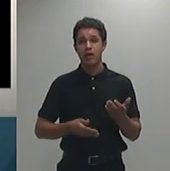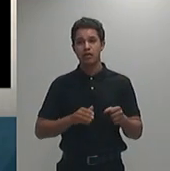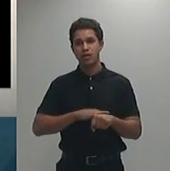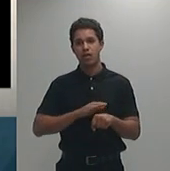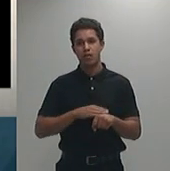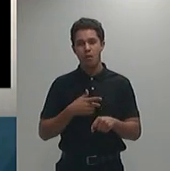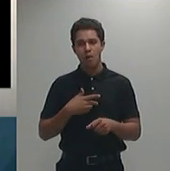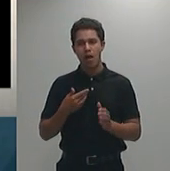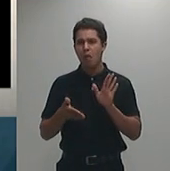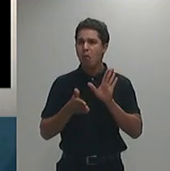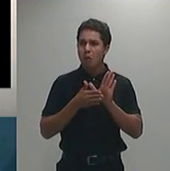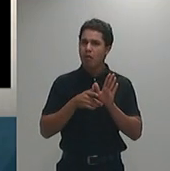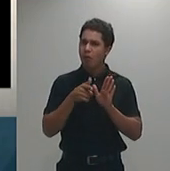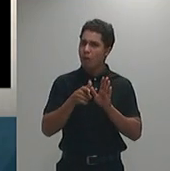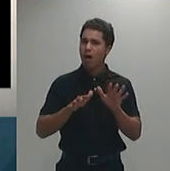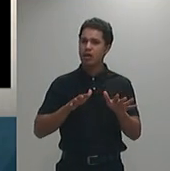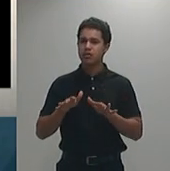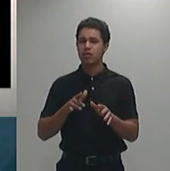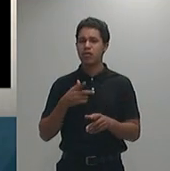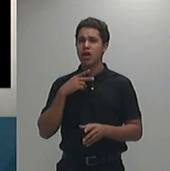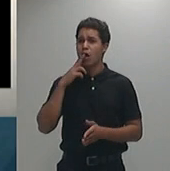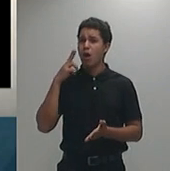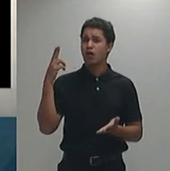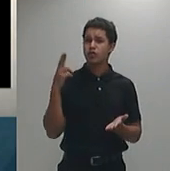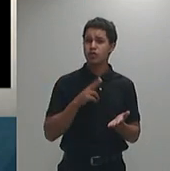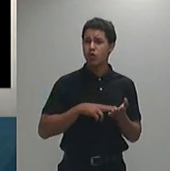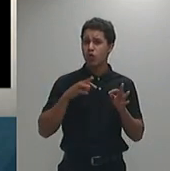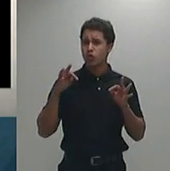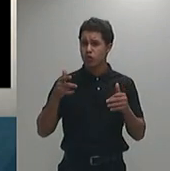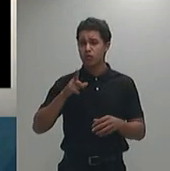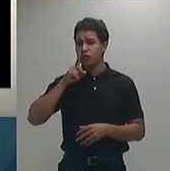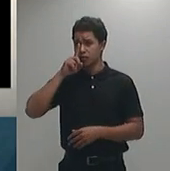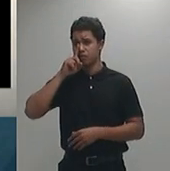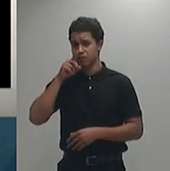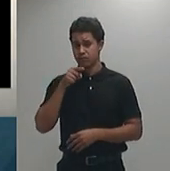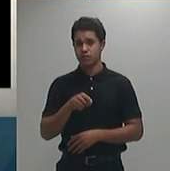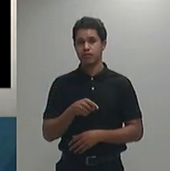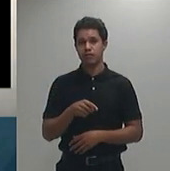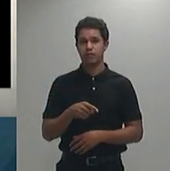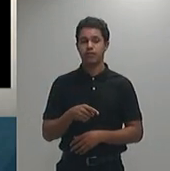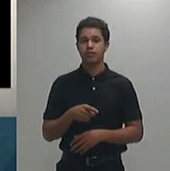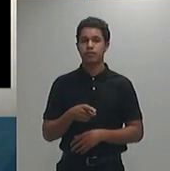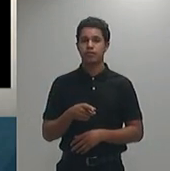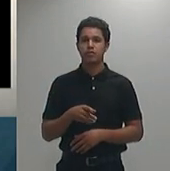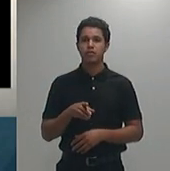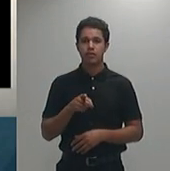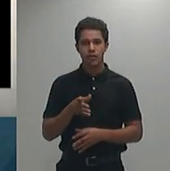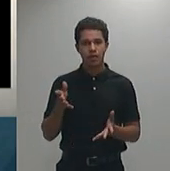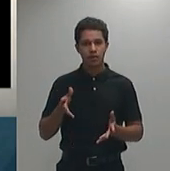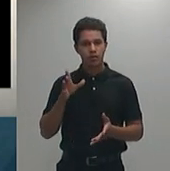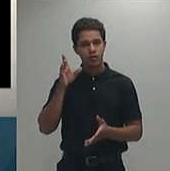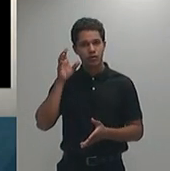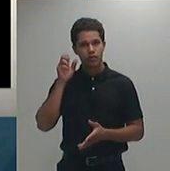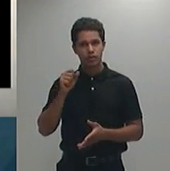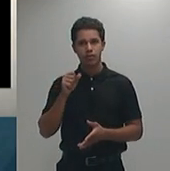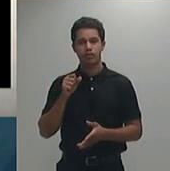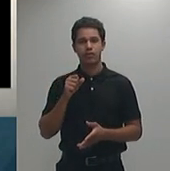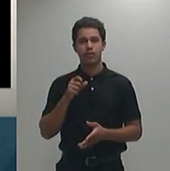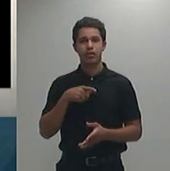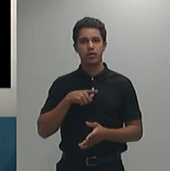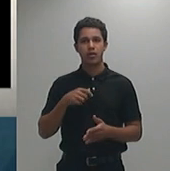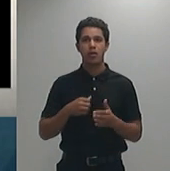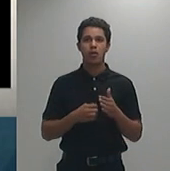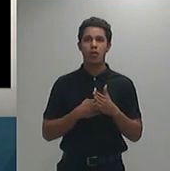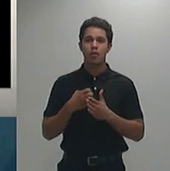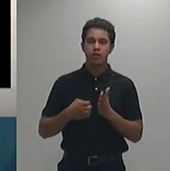E assumir com todos os riscos inerentes a ela e agora a gente ouve que ao indústria e que